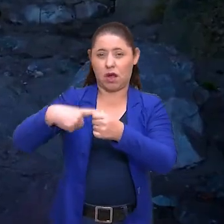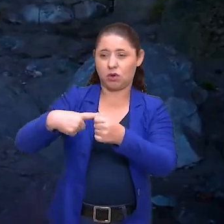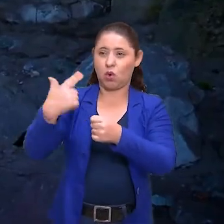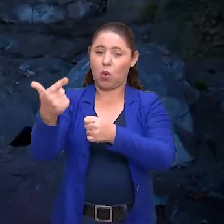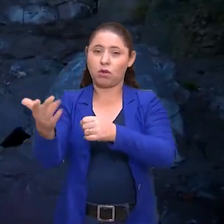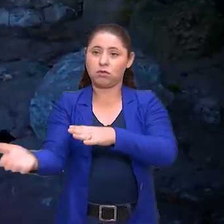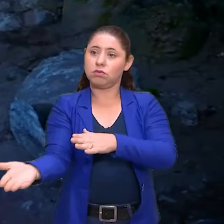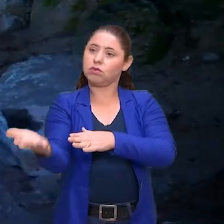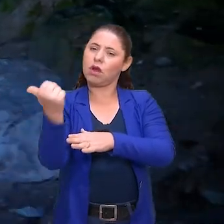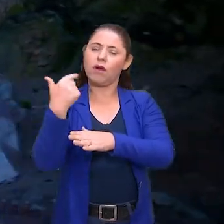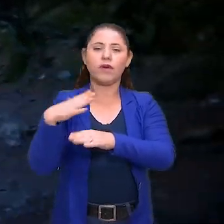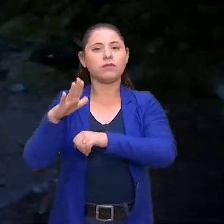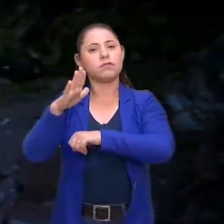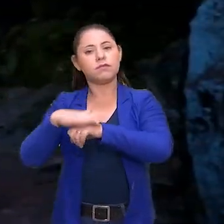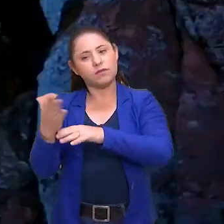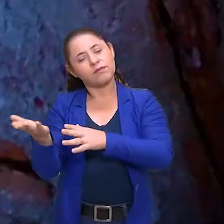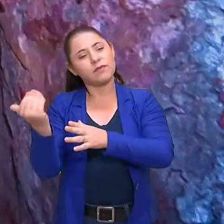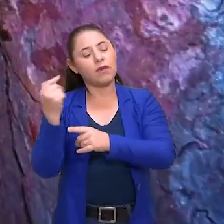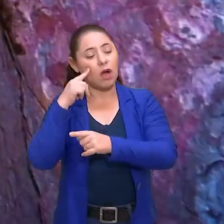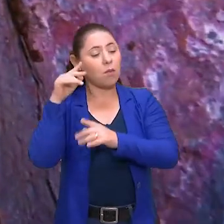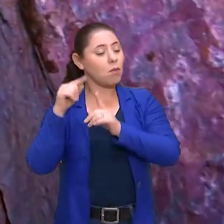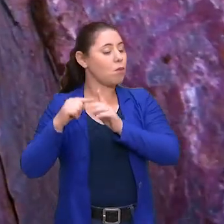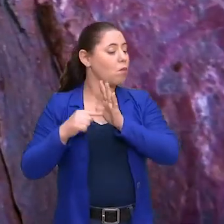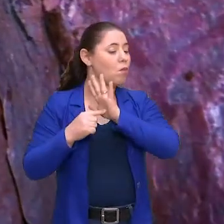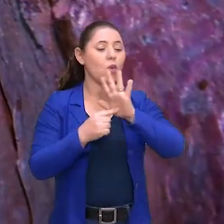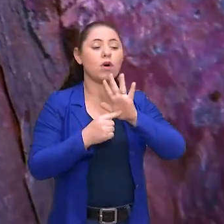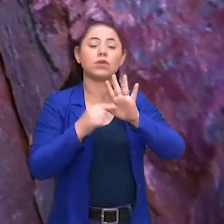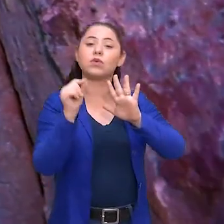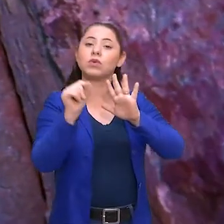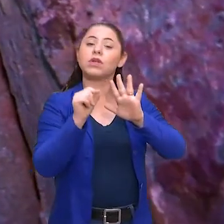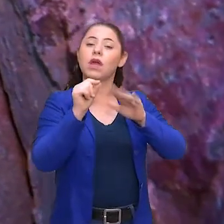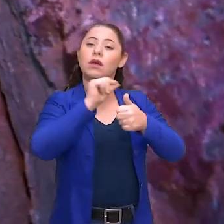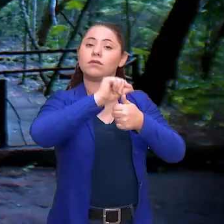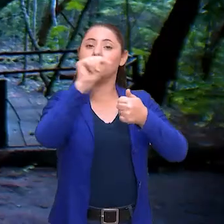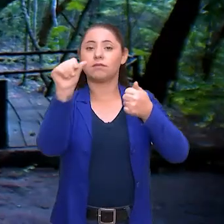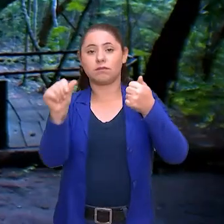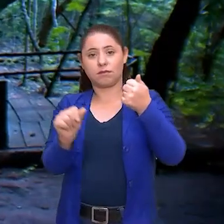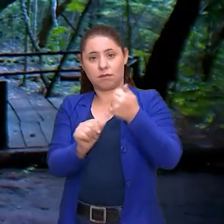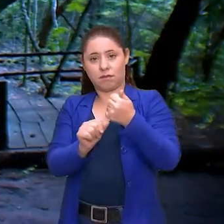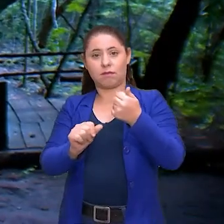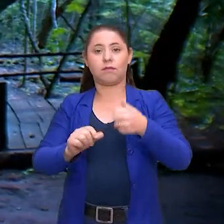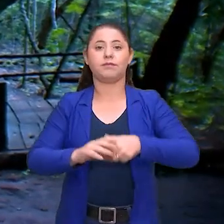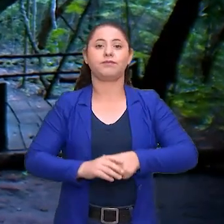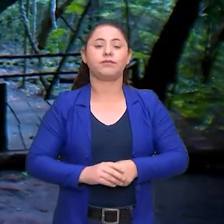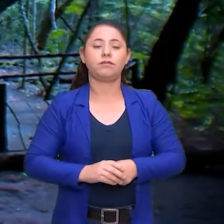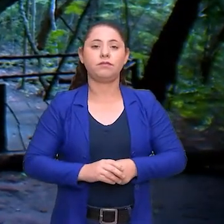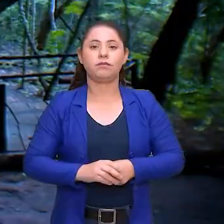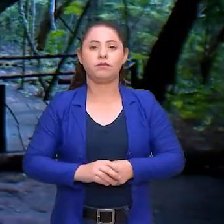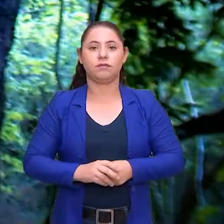ser recepcionado e já ter ali para mostrar um pouquinho do que é Alcinópolis.